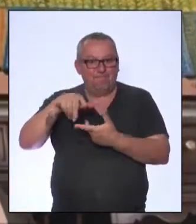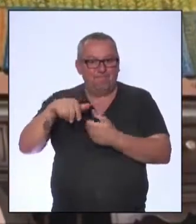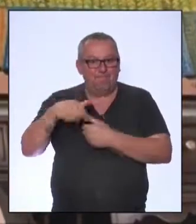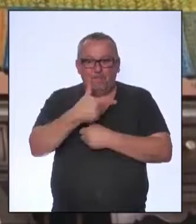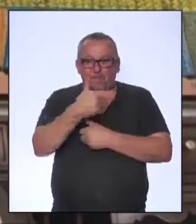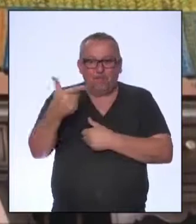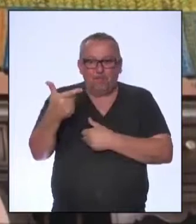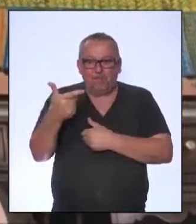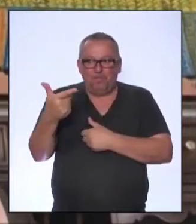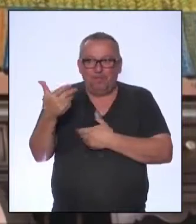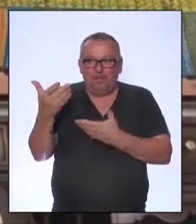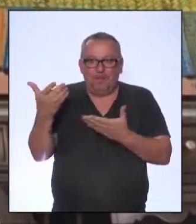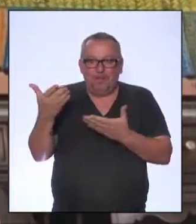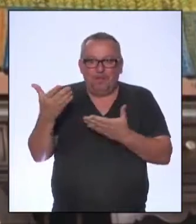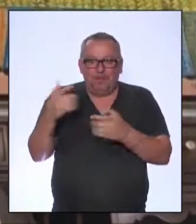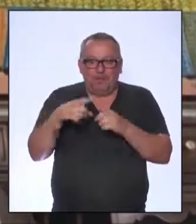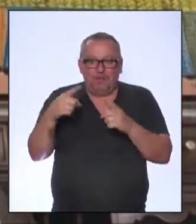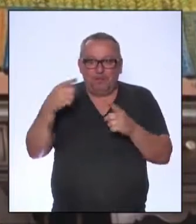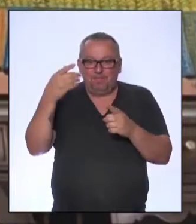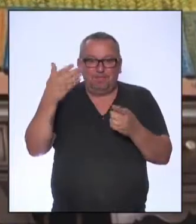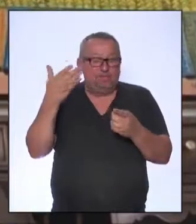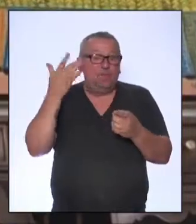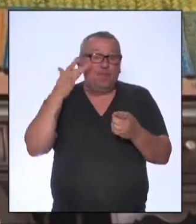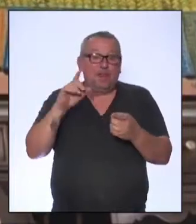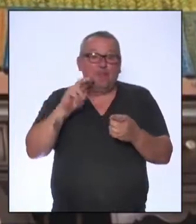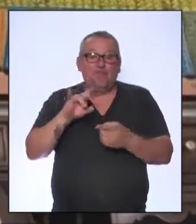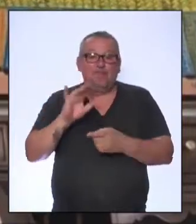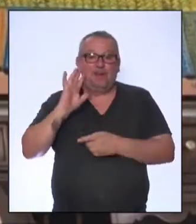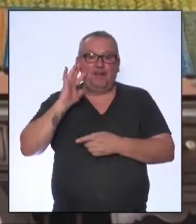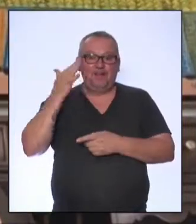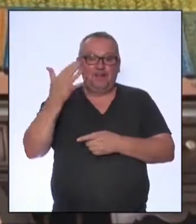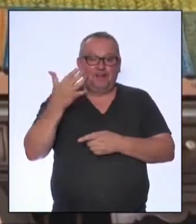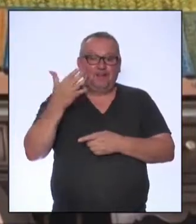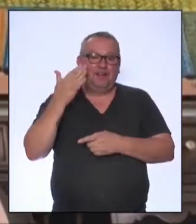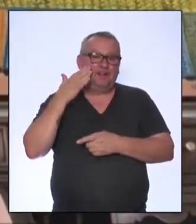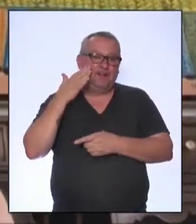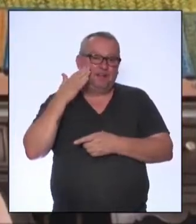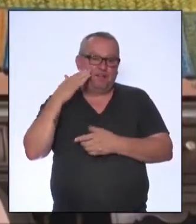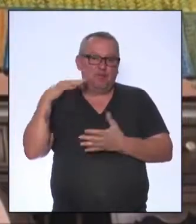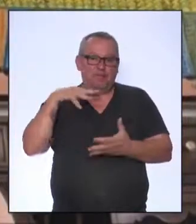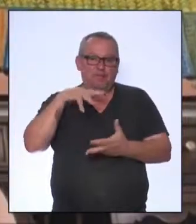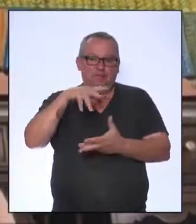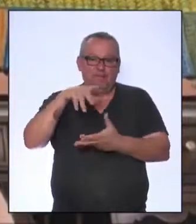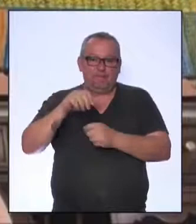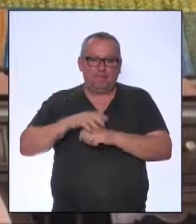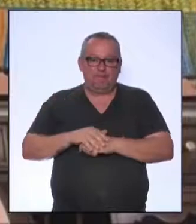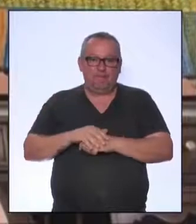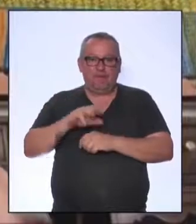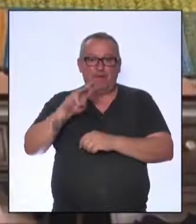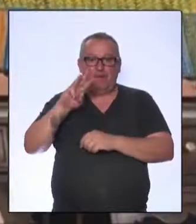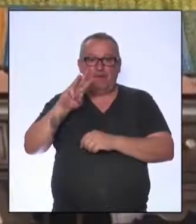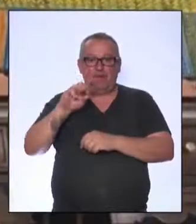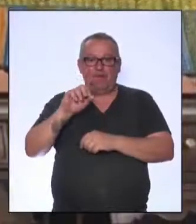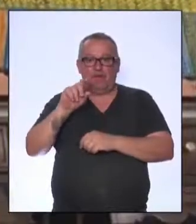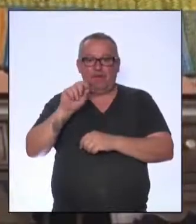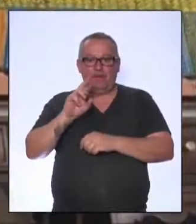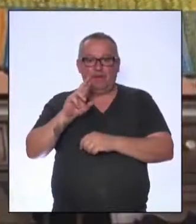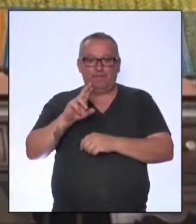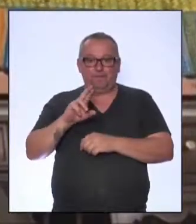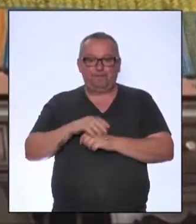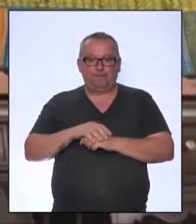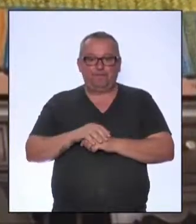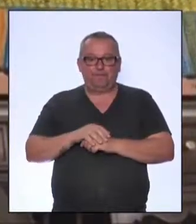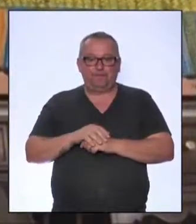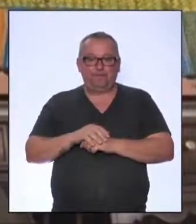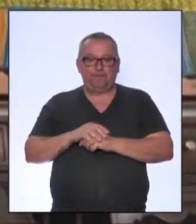inexplicável, assim, imprevisível. A gente não sabe como será o mundo. Wagner, eu acho que a